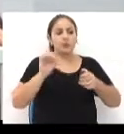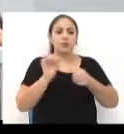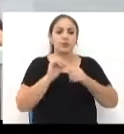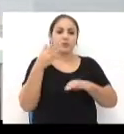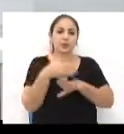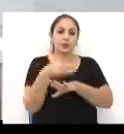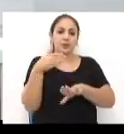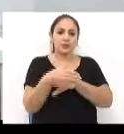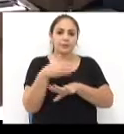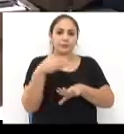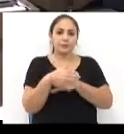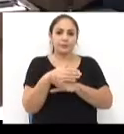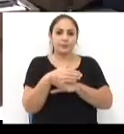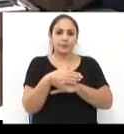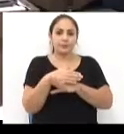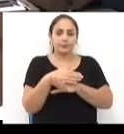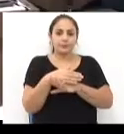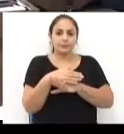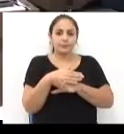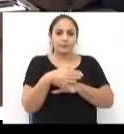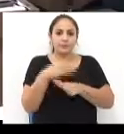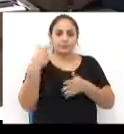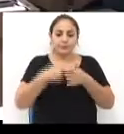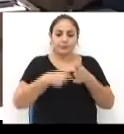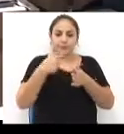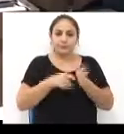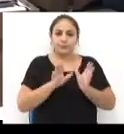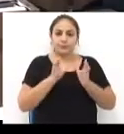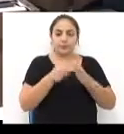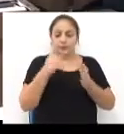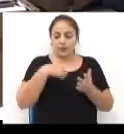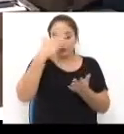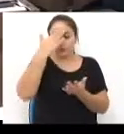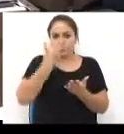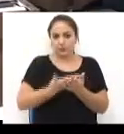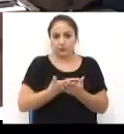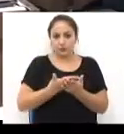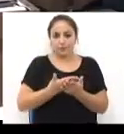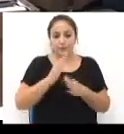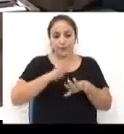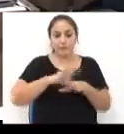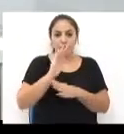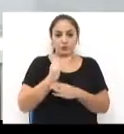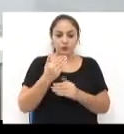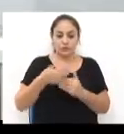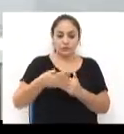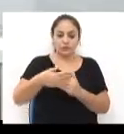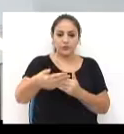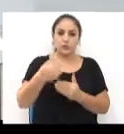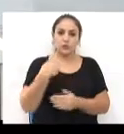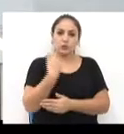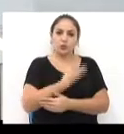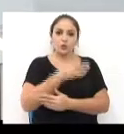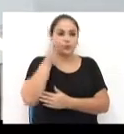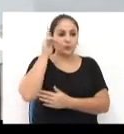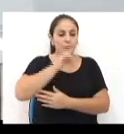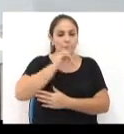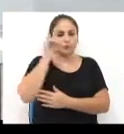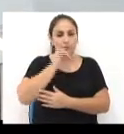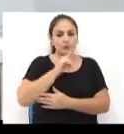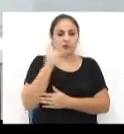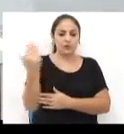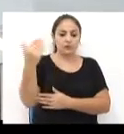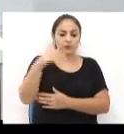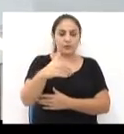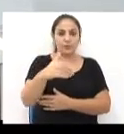faz parte da mobilização da categoria. Acredito que logo mais à frente poderemos, e certamente